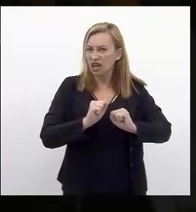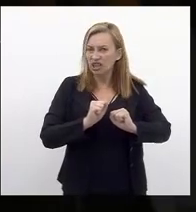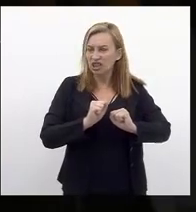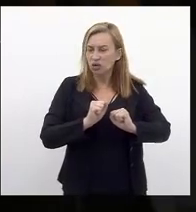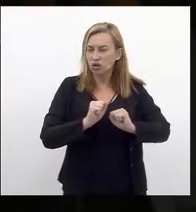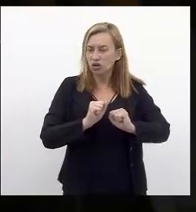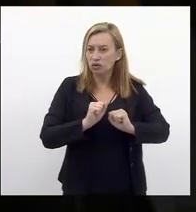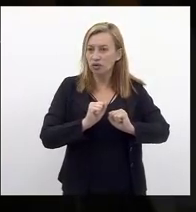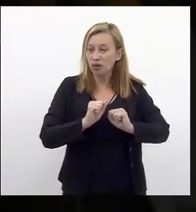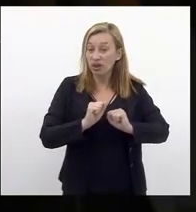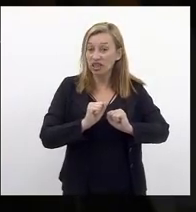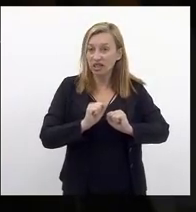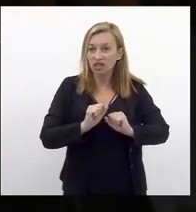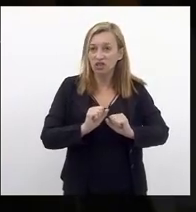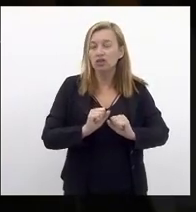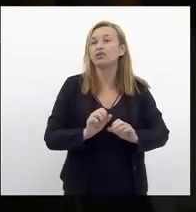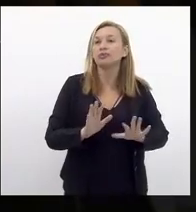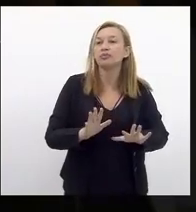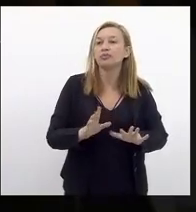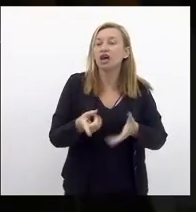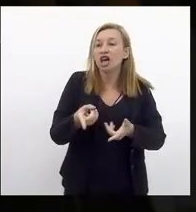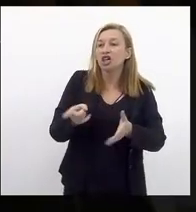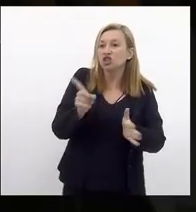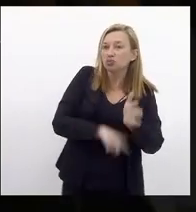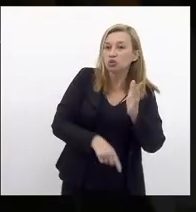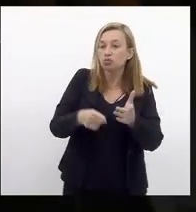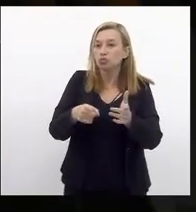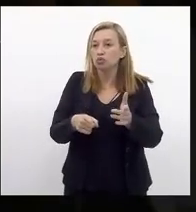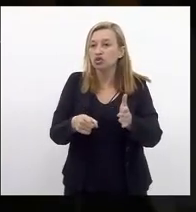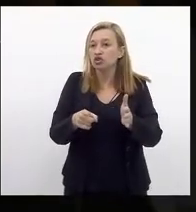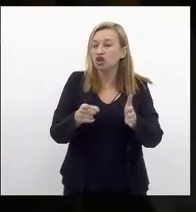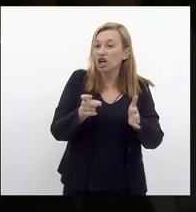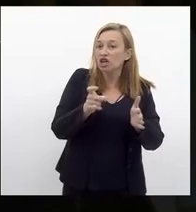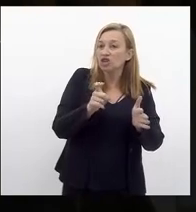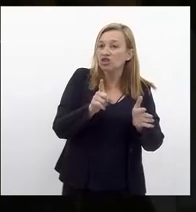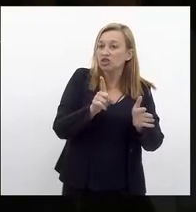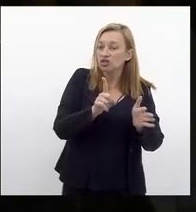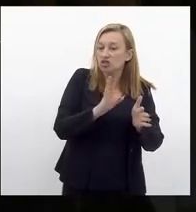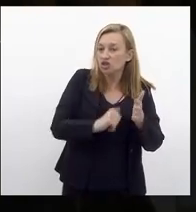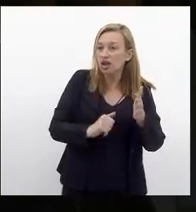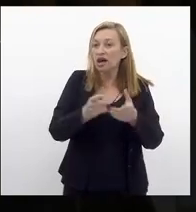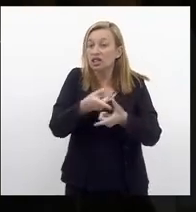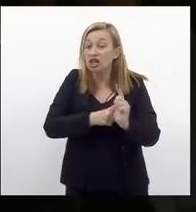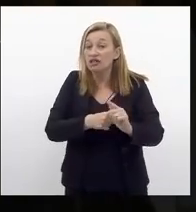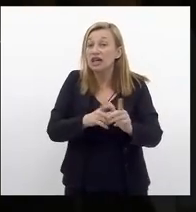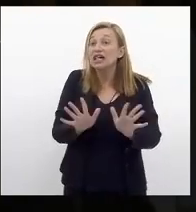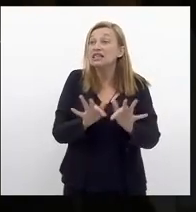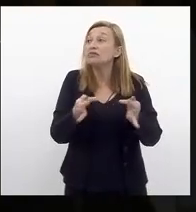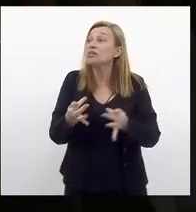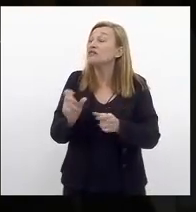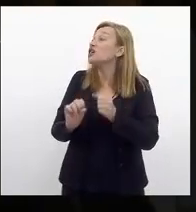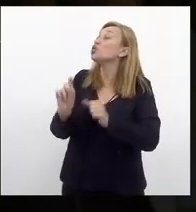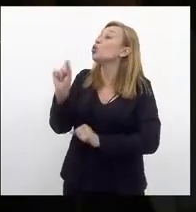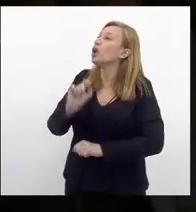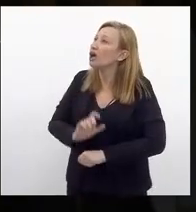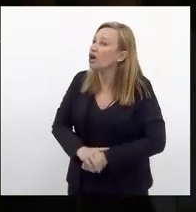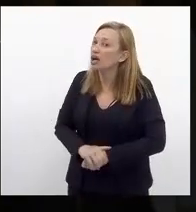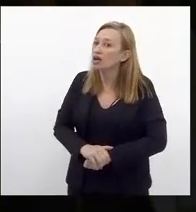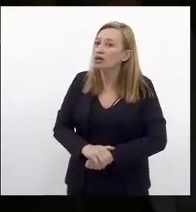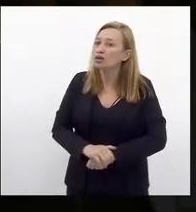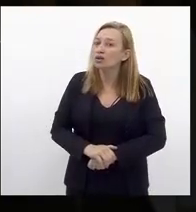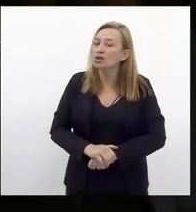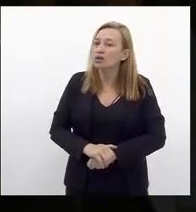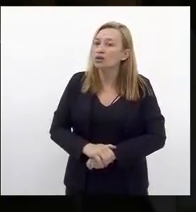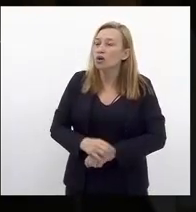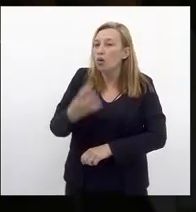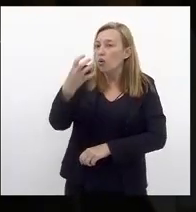moratória judicializar se a dívida O que foi para os leigos o que ele fez foi jogar no